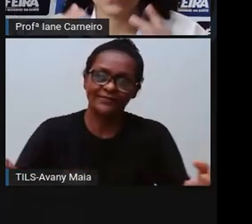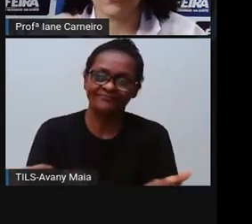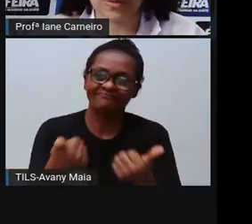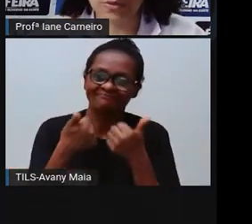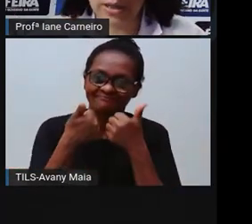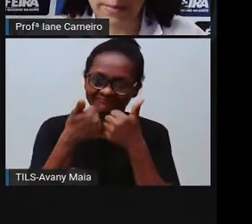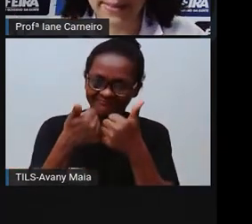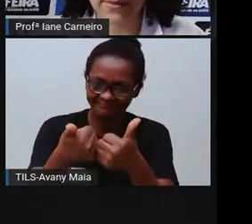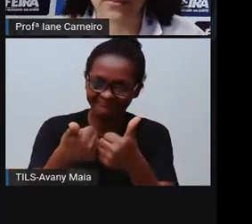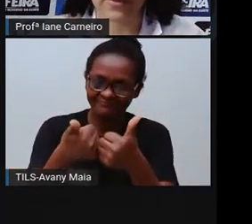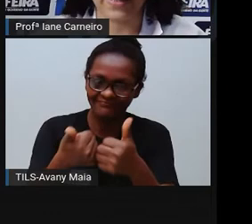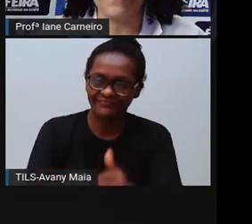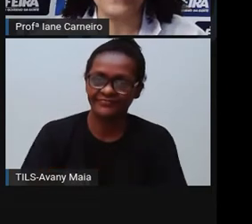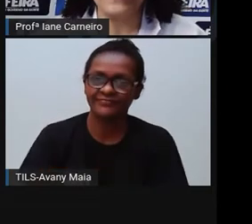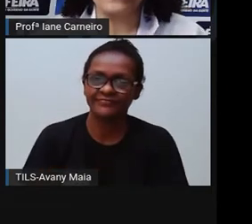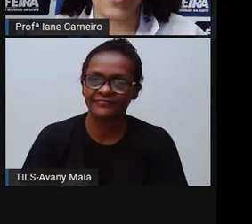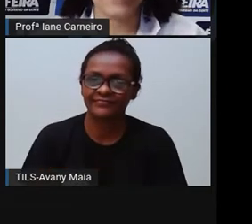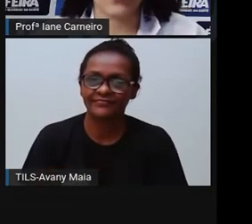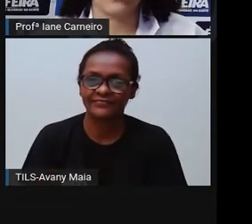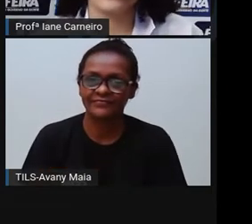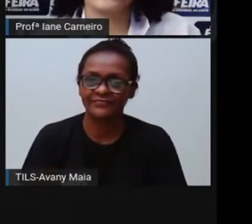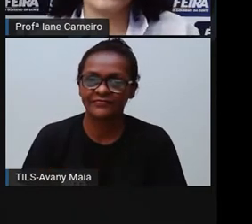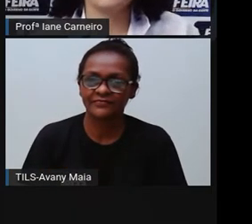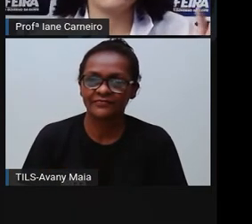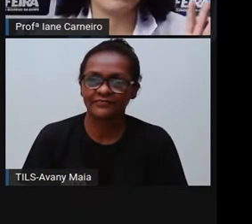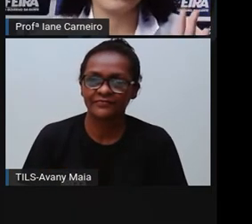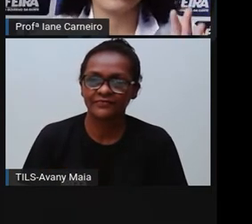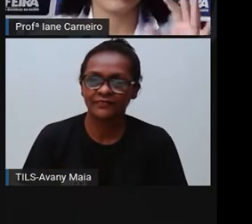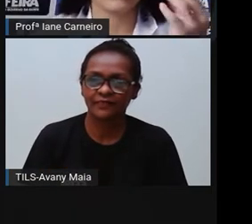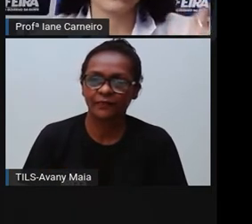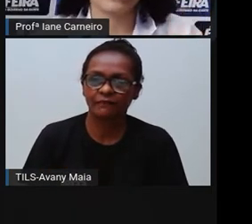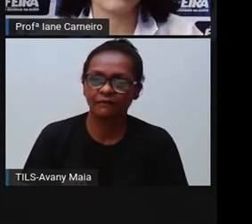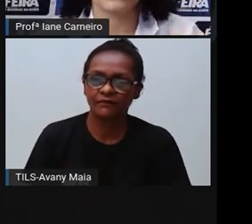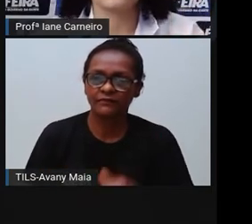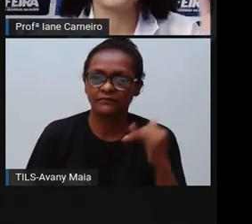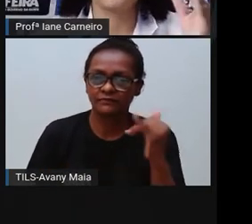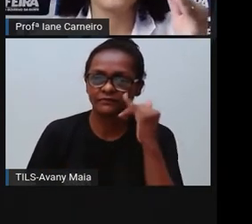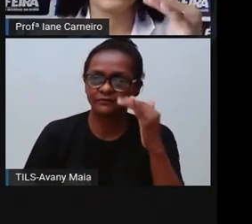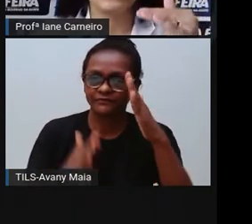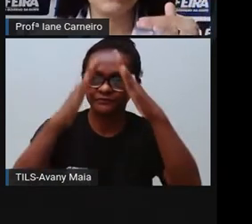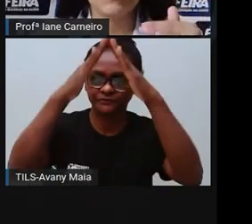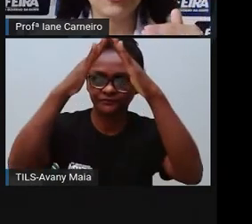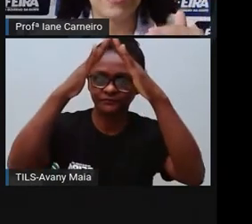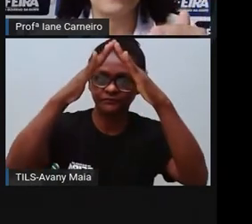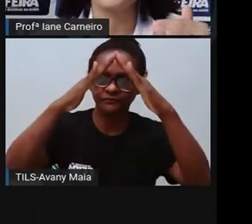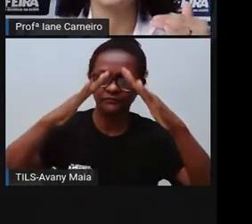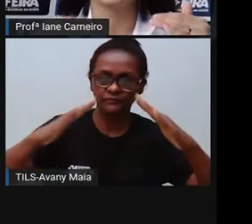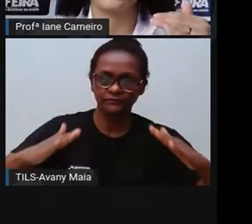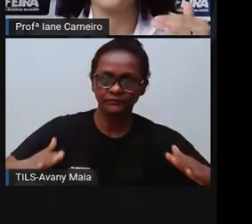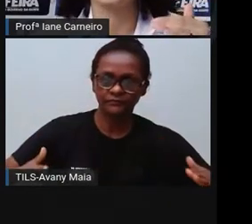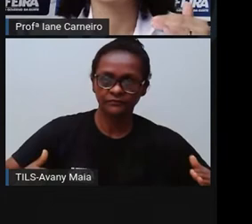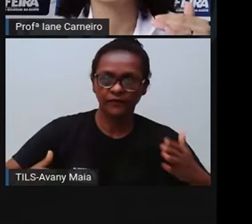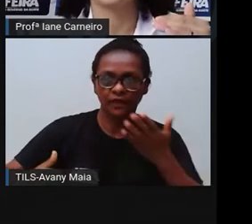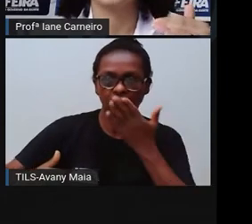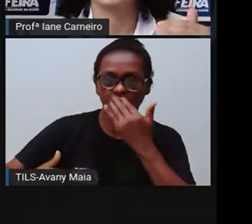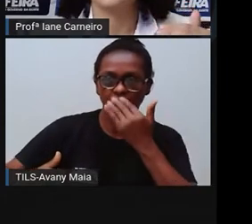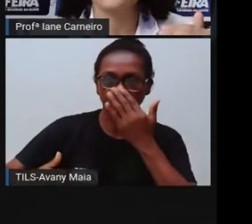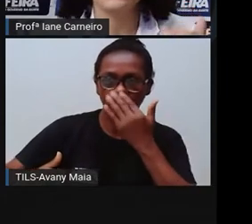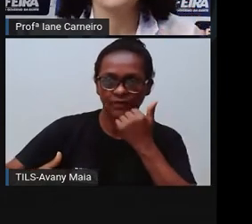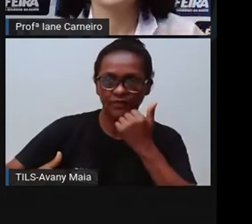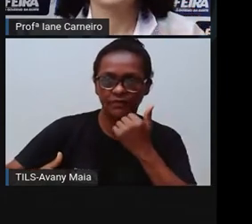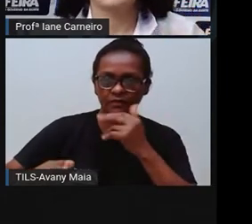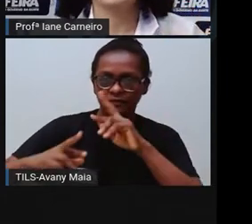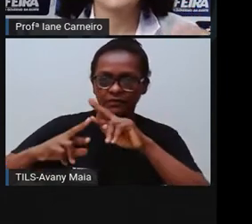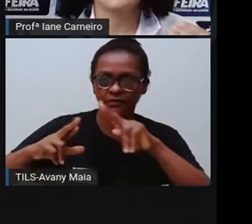comer só um tipo de alimento, né? Então, a Pró existe aqui, a Pró trouxe para vocês uma pirâmide alimentar, olha só a